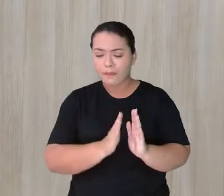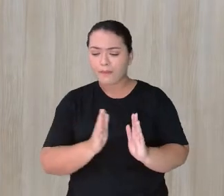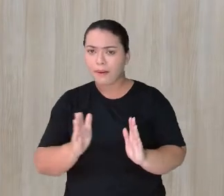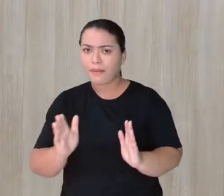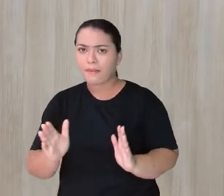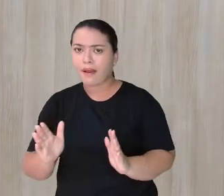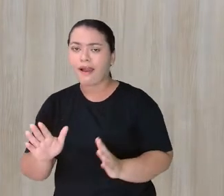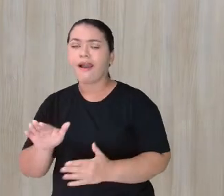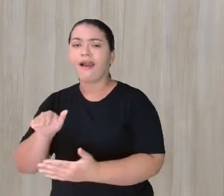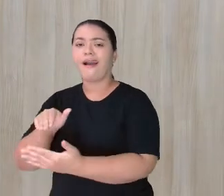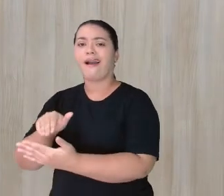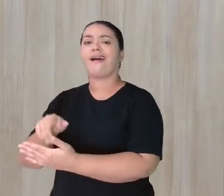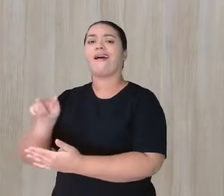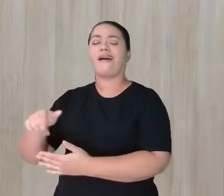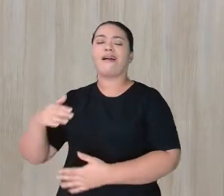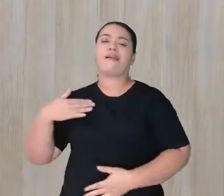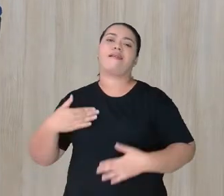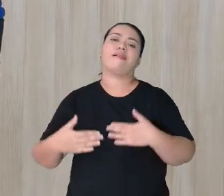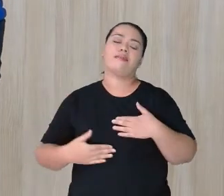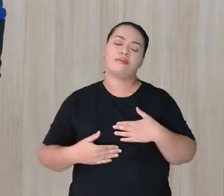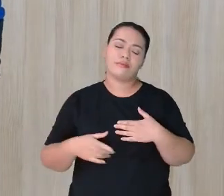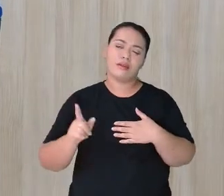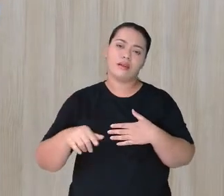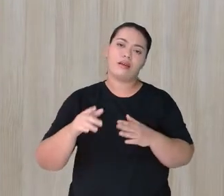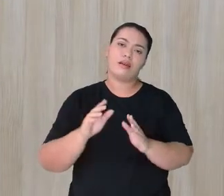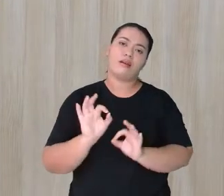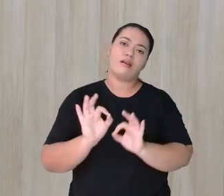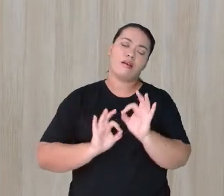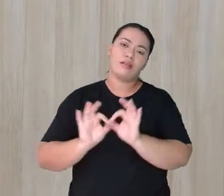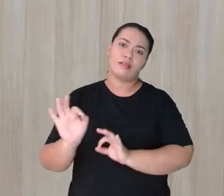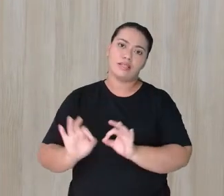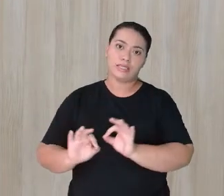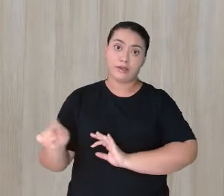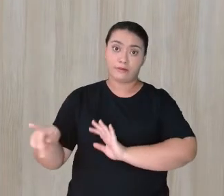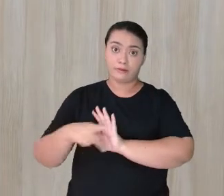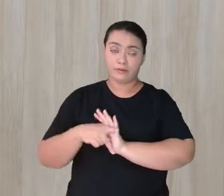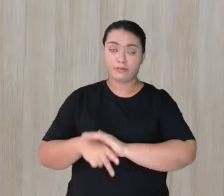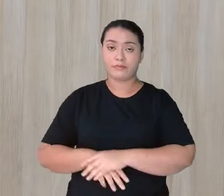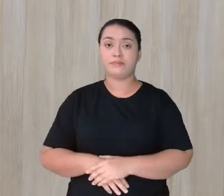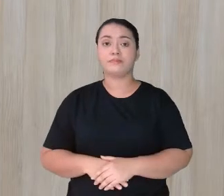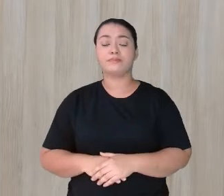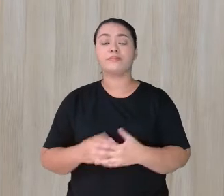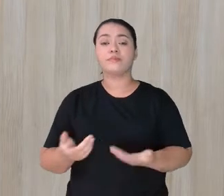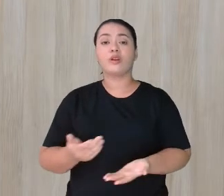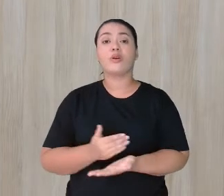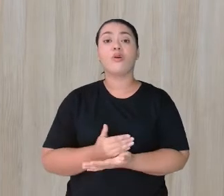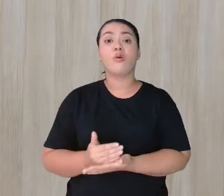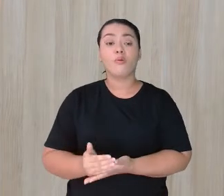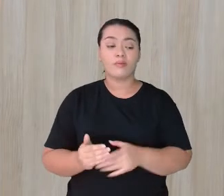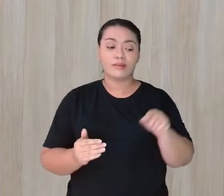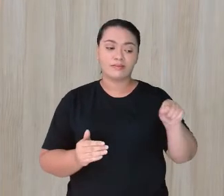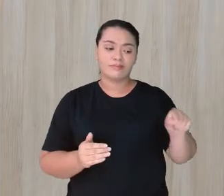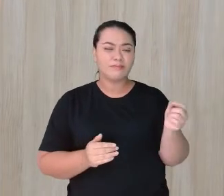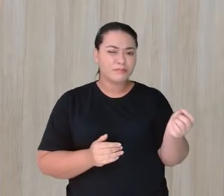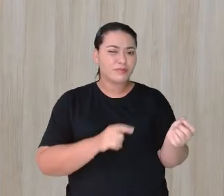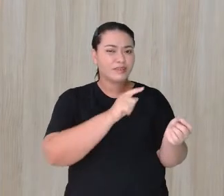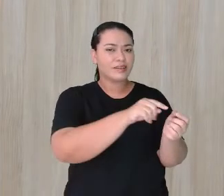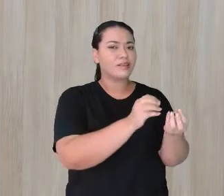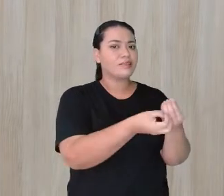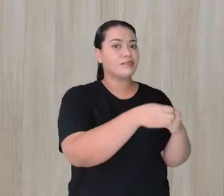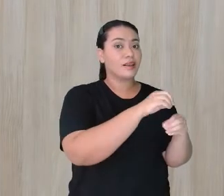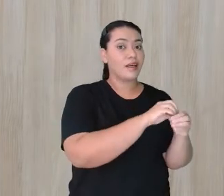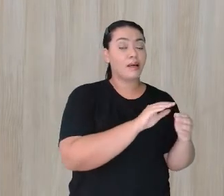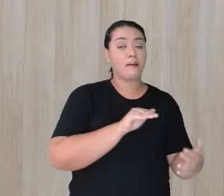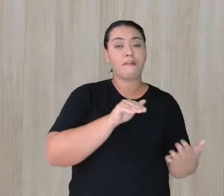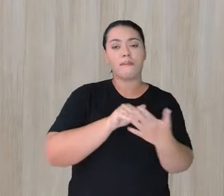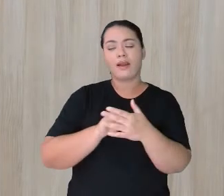aí vai formar os níveis de organização do nosso corpo, começando pela célula até chegar